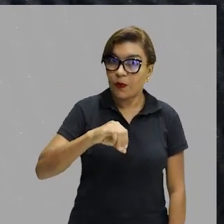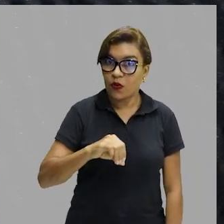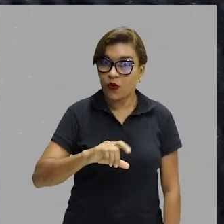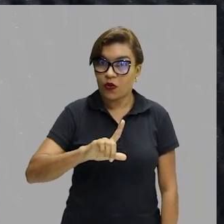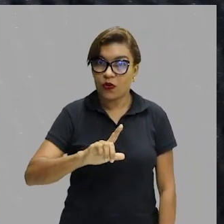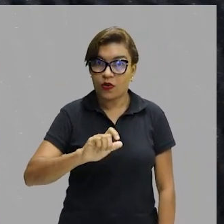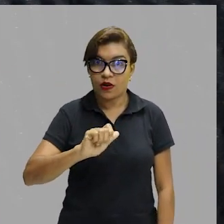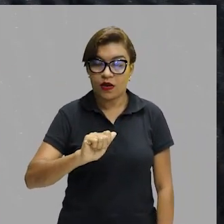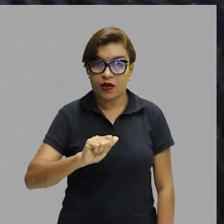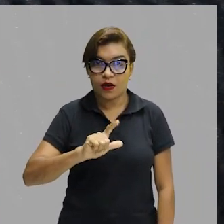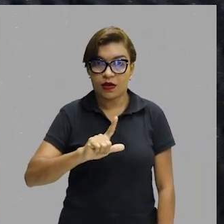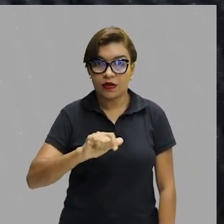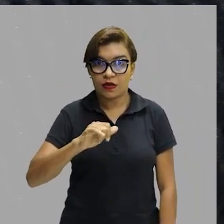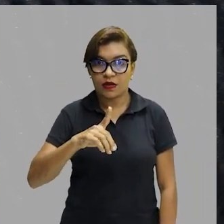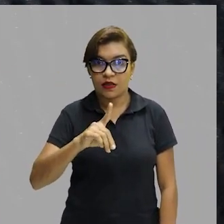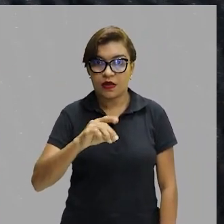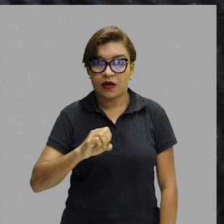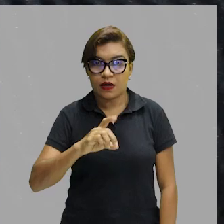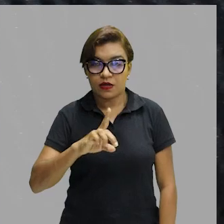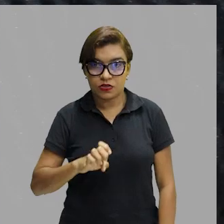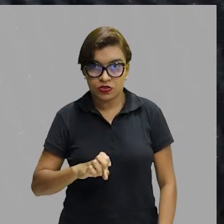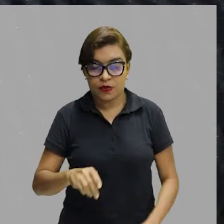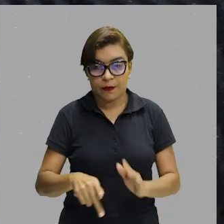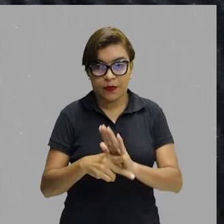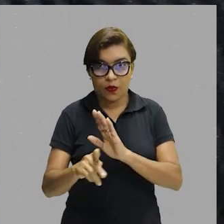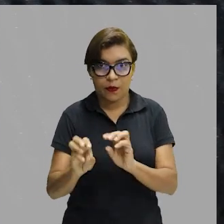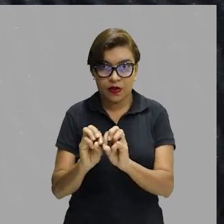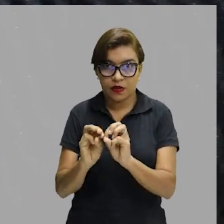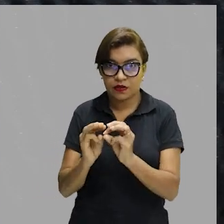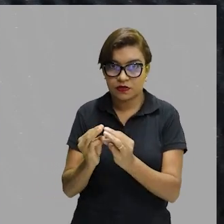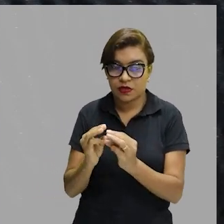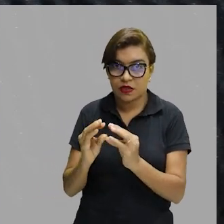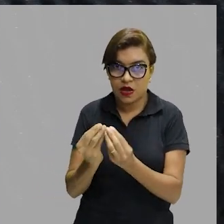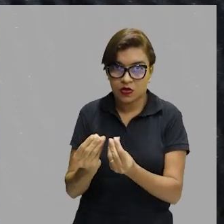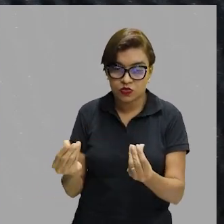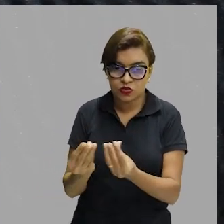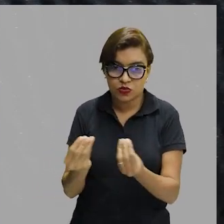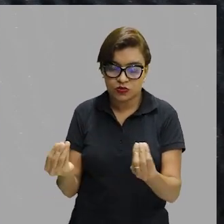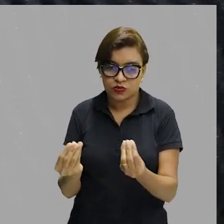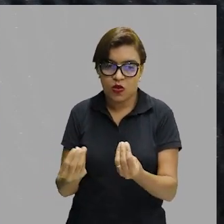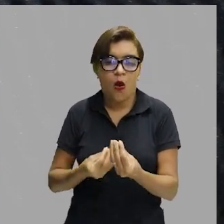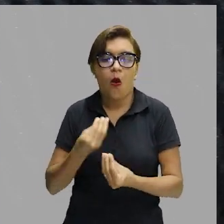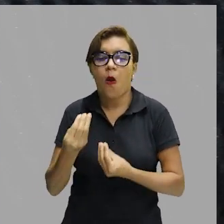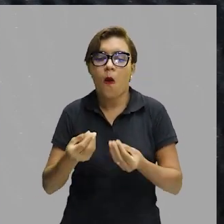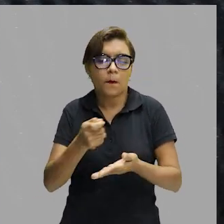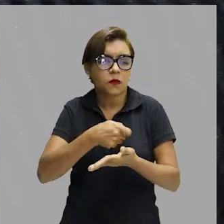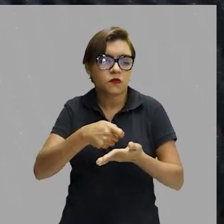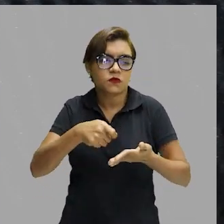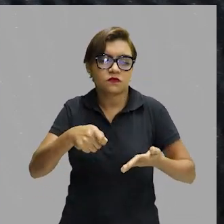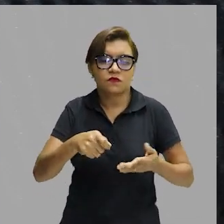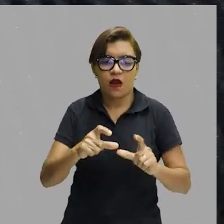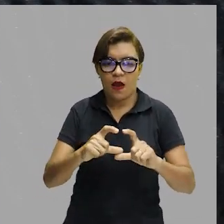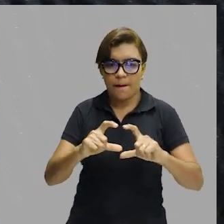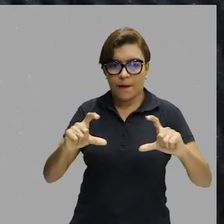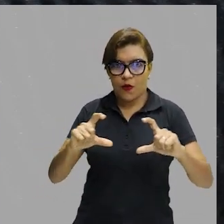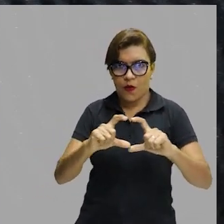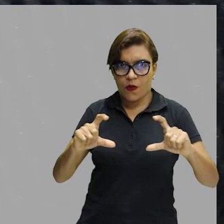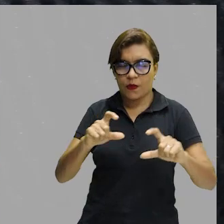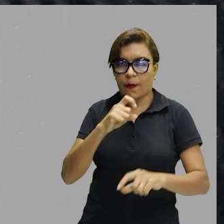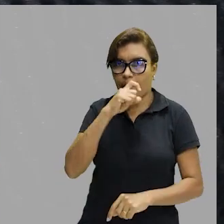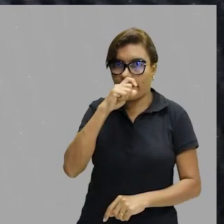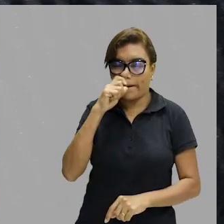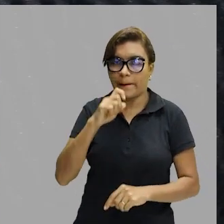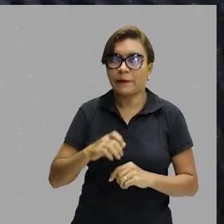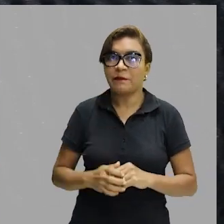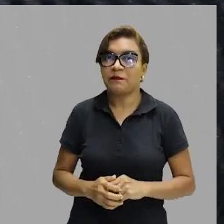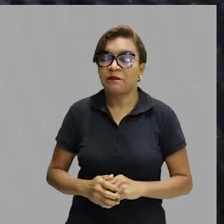molalidade da solução. Nós podemos escrever as seguintes expressões. Ó. O